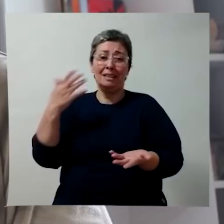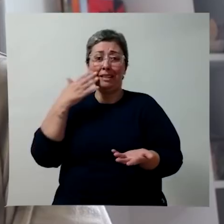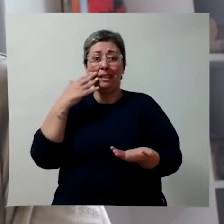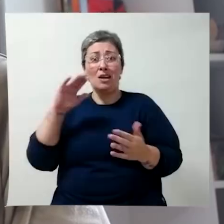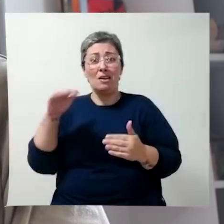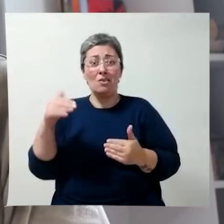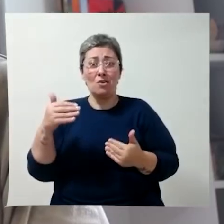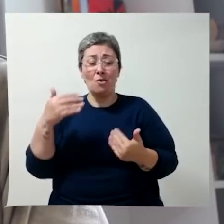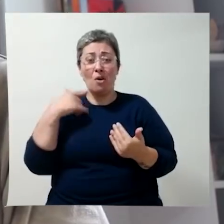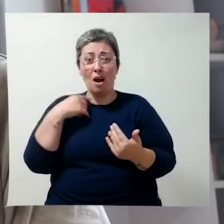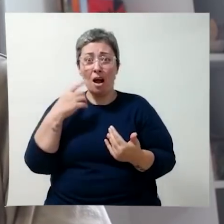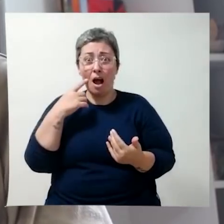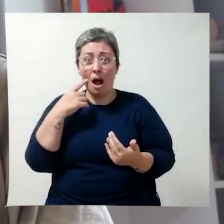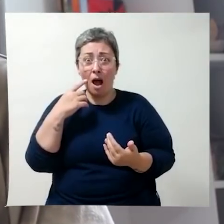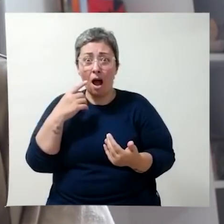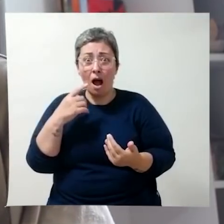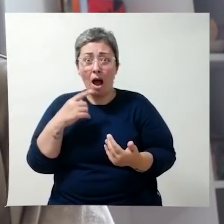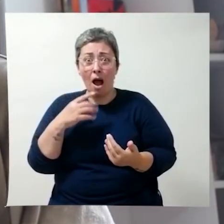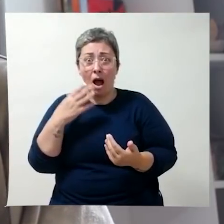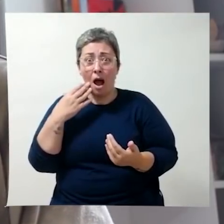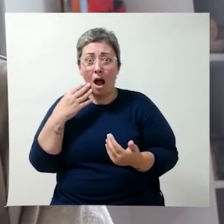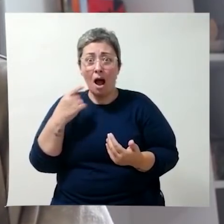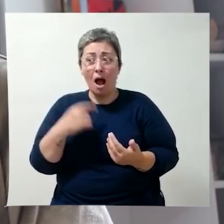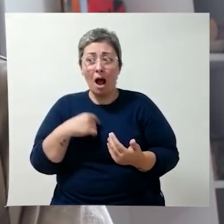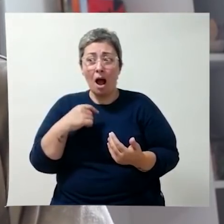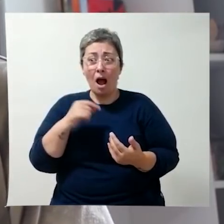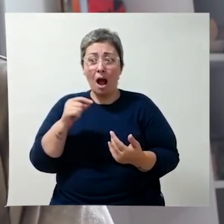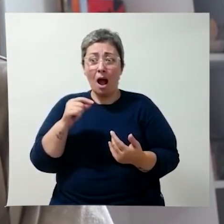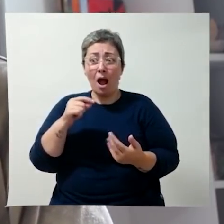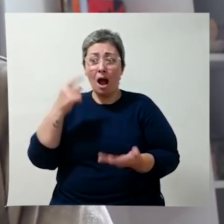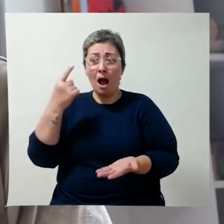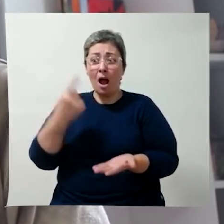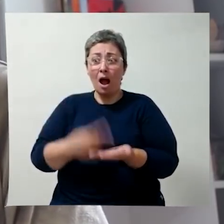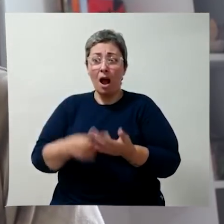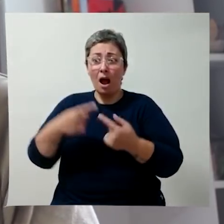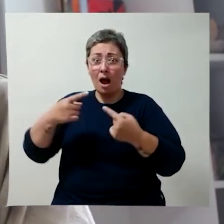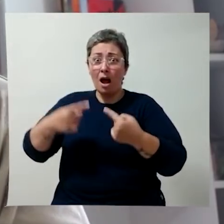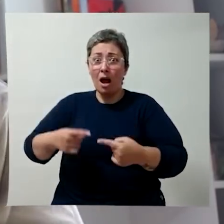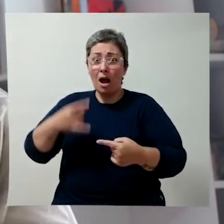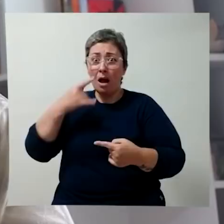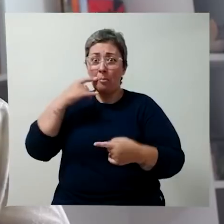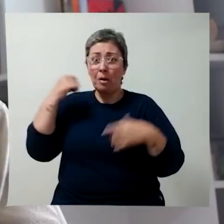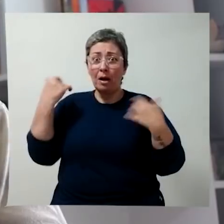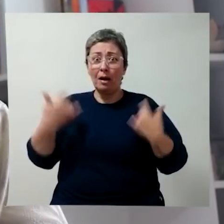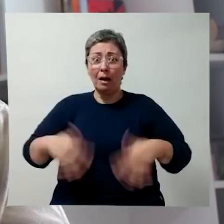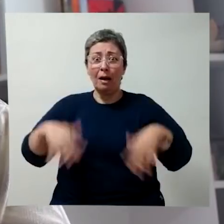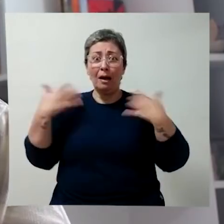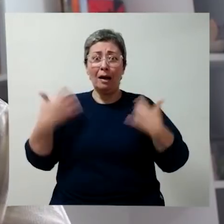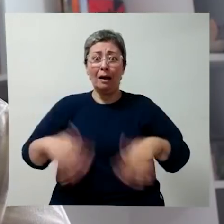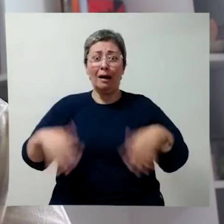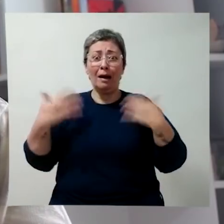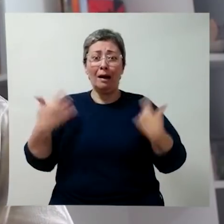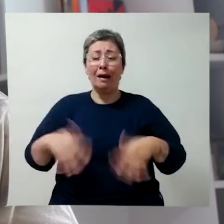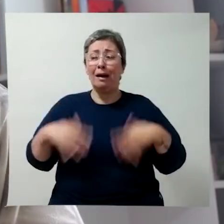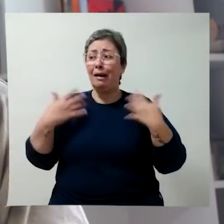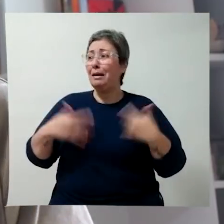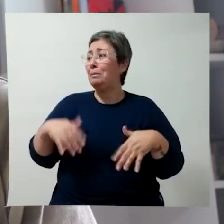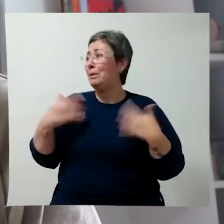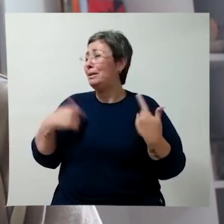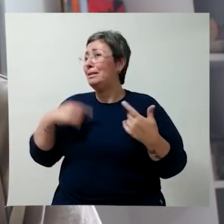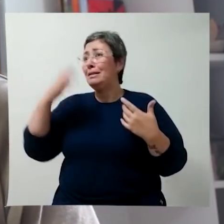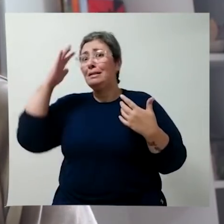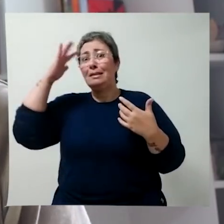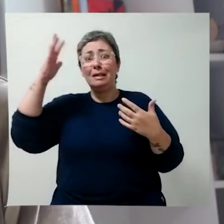E quando ela soube da sentença do pai, ela ficou desesperada.